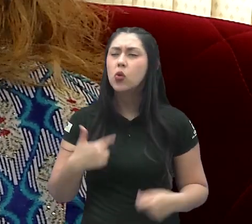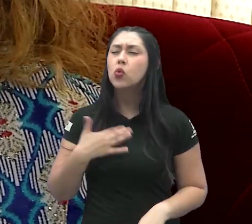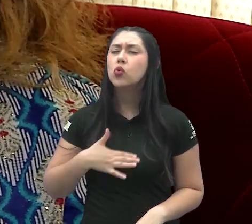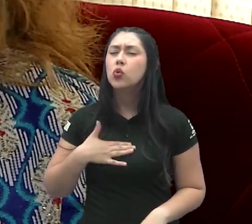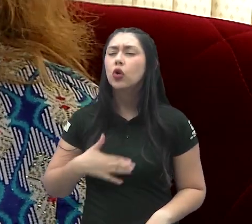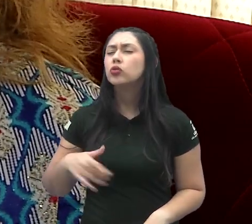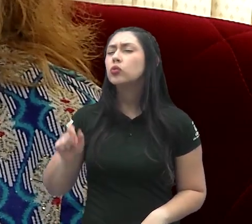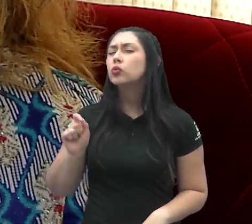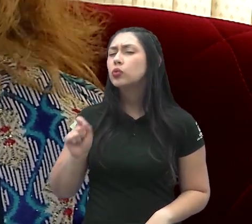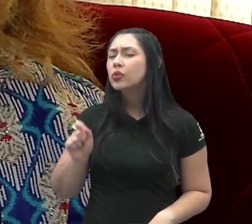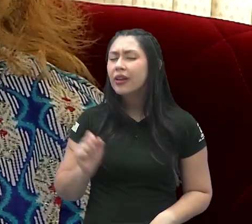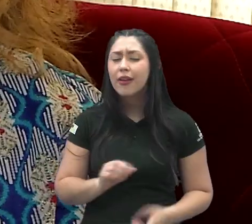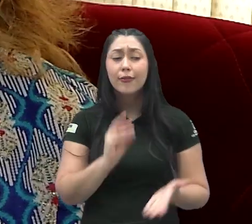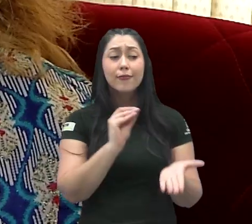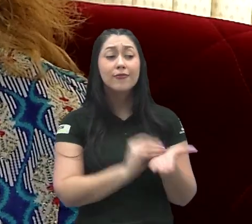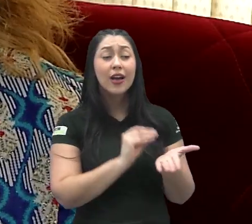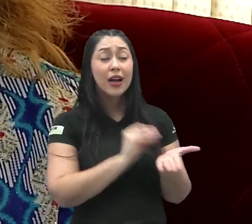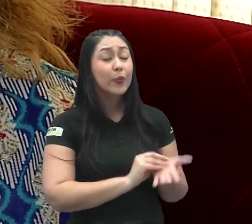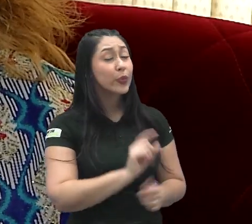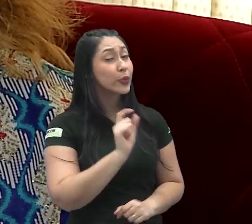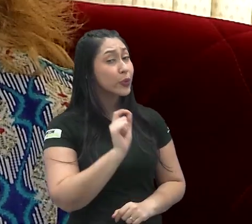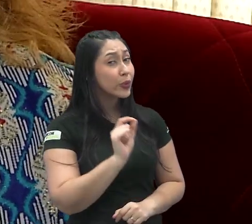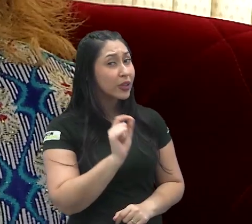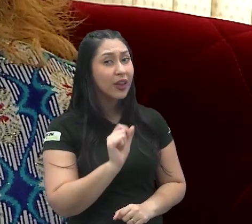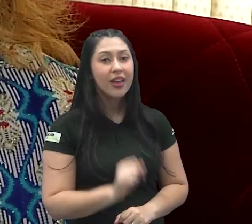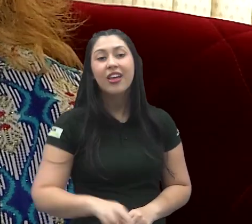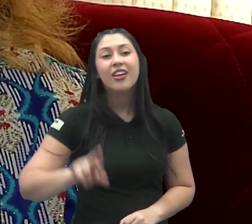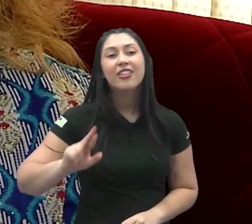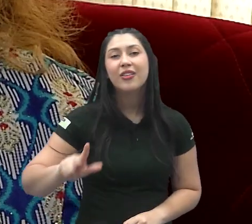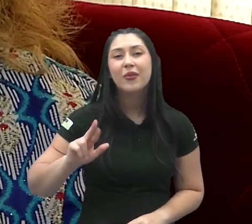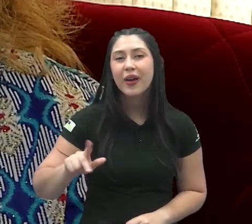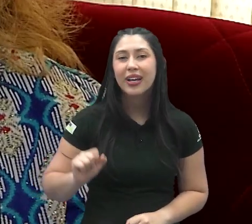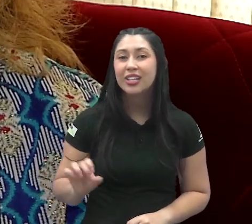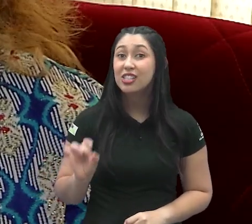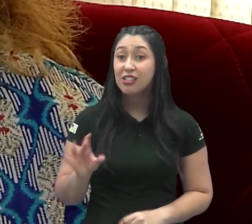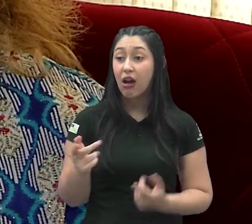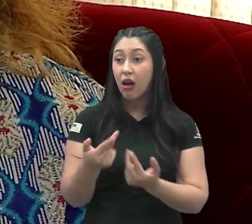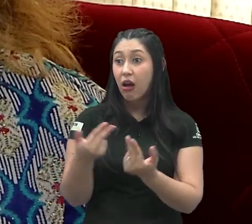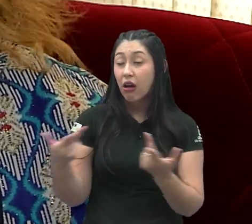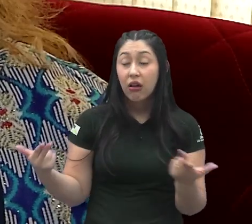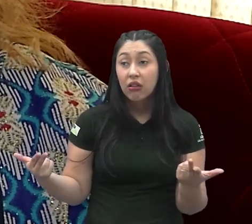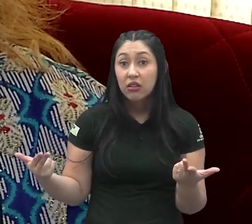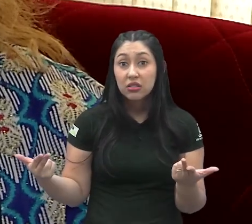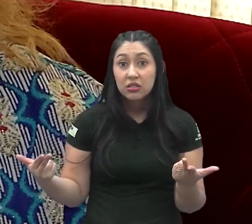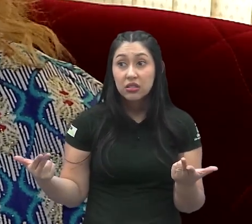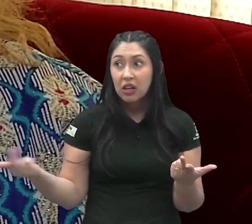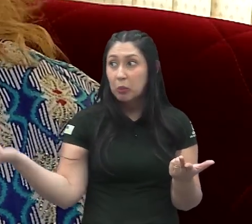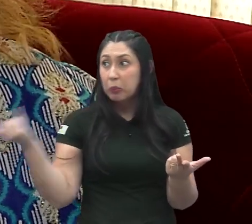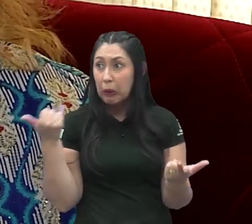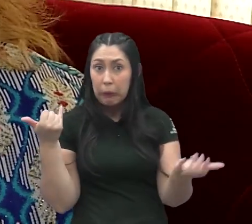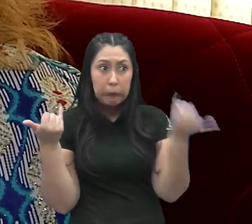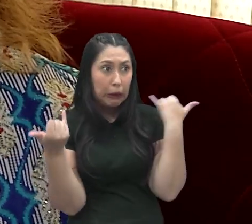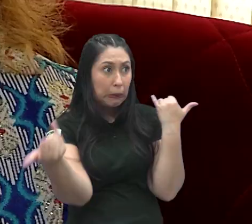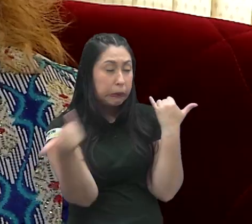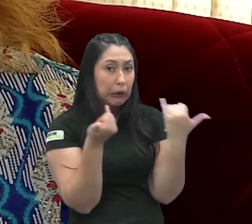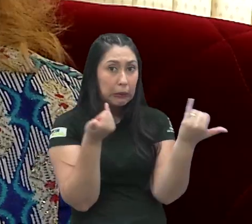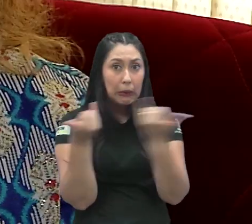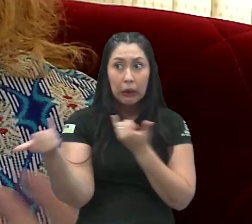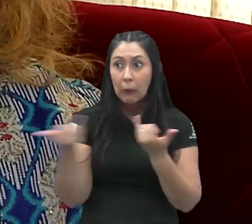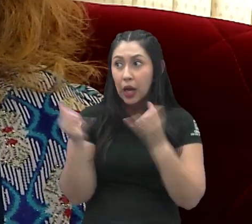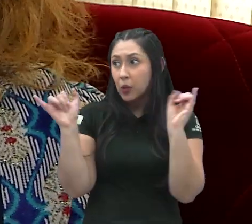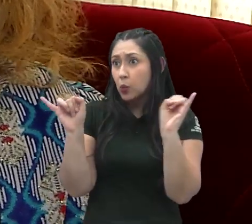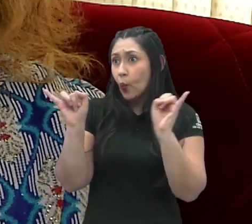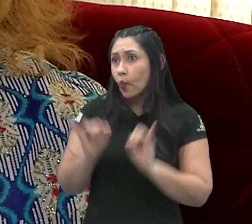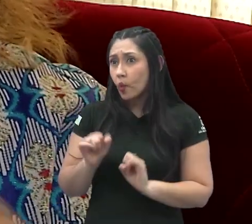O que é que me faz bem? O que eu estou sentindo falta? E não ficar preso só nessas coisas que a gente ouve muito, né?